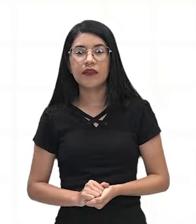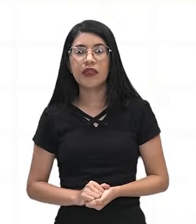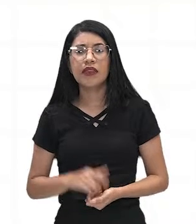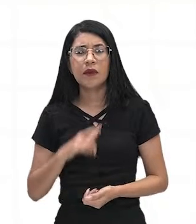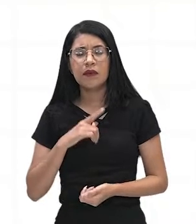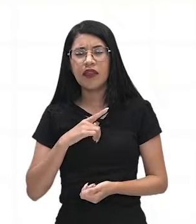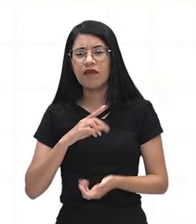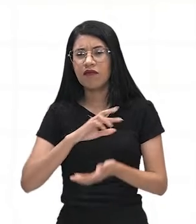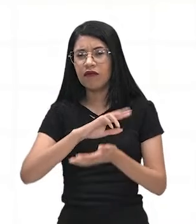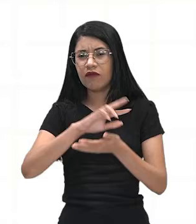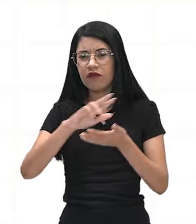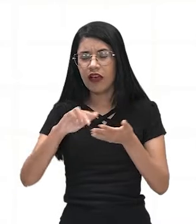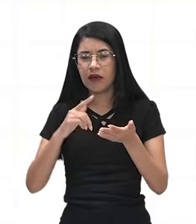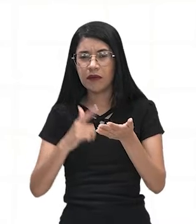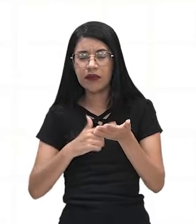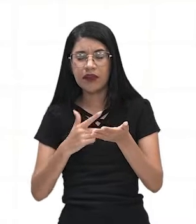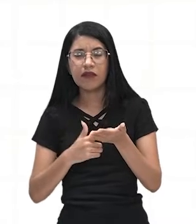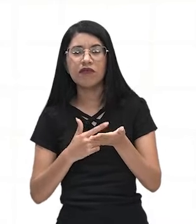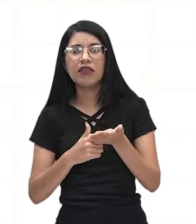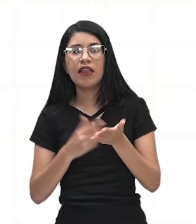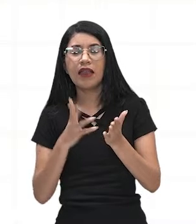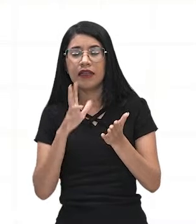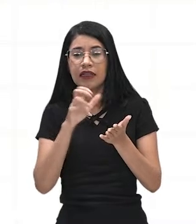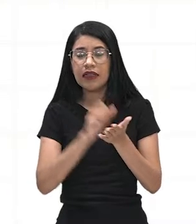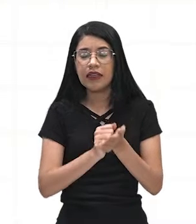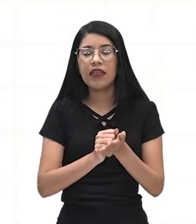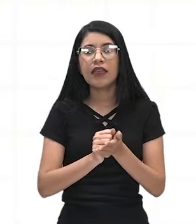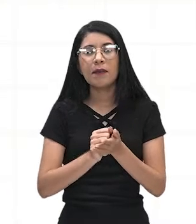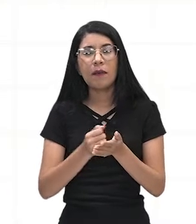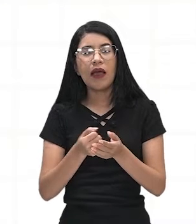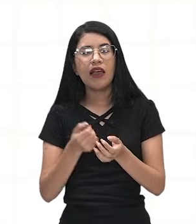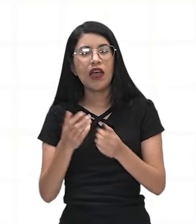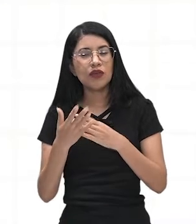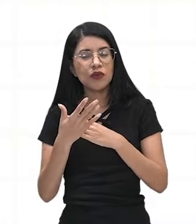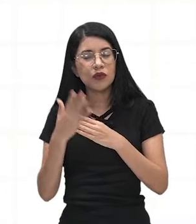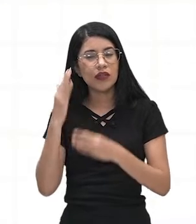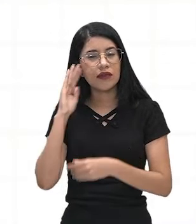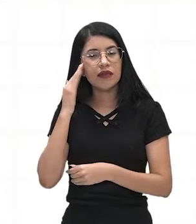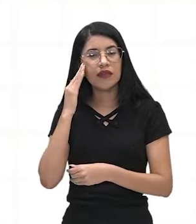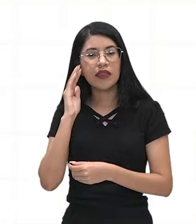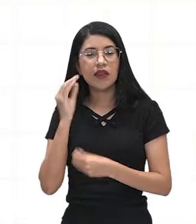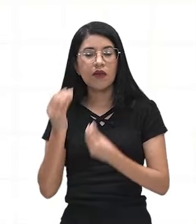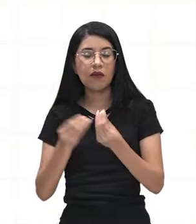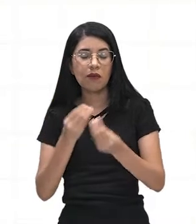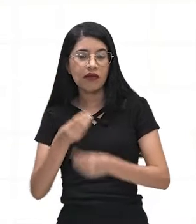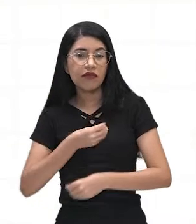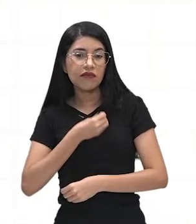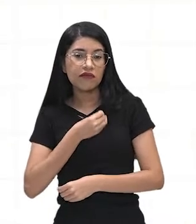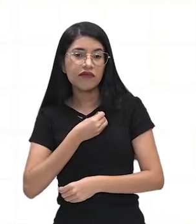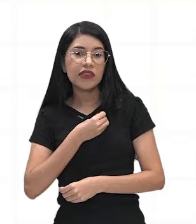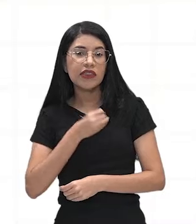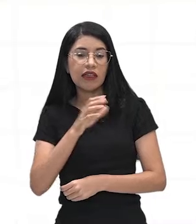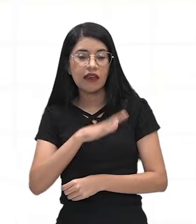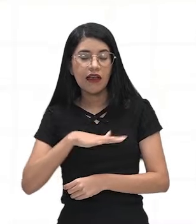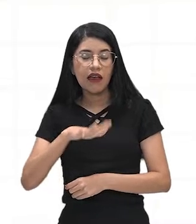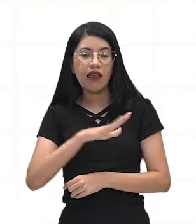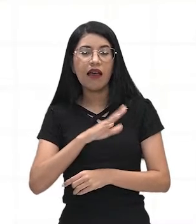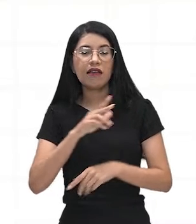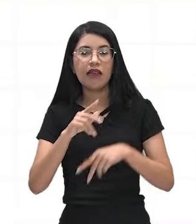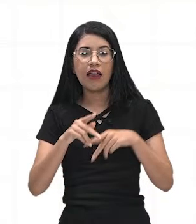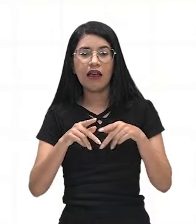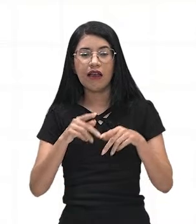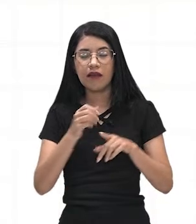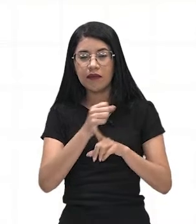históricas que acabaram servindo aí para nós entendermos essa mulher dentro daquele contexto, tá? Essas